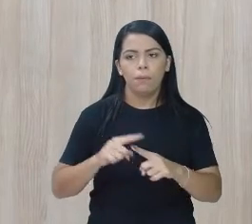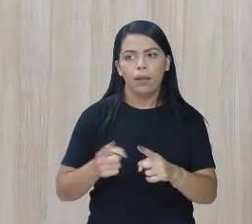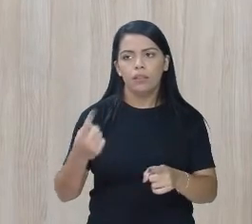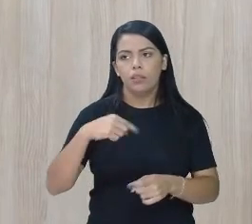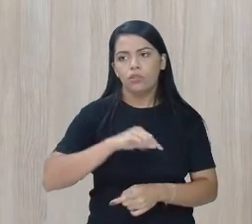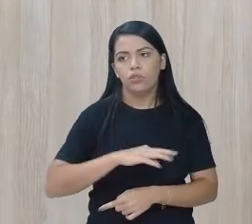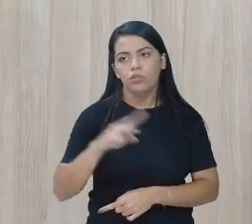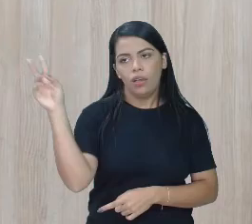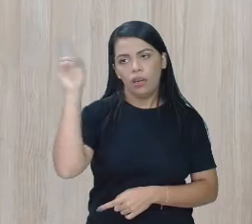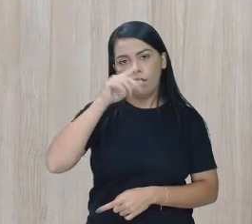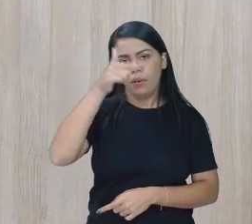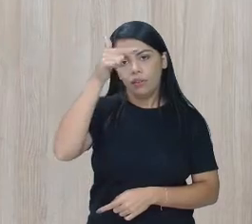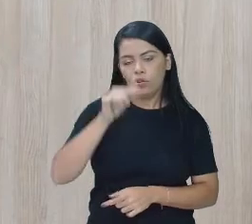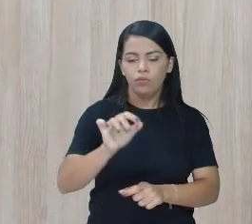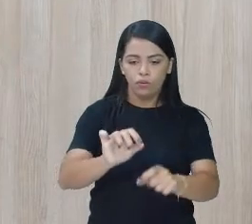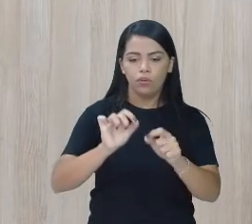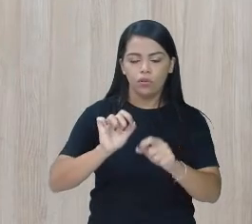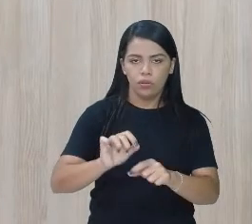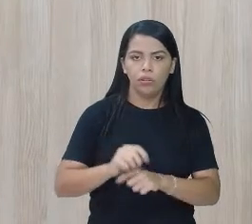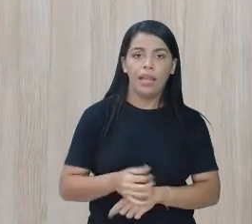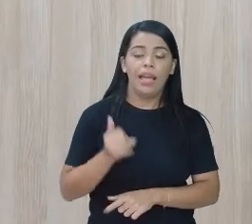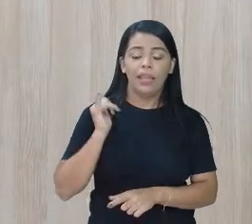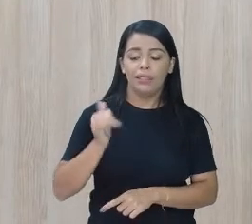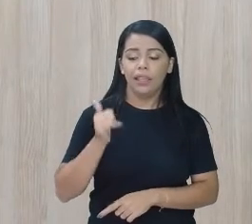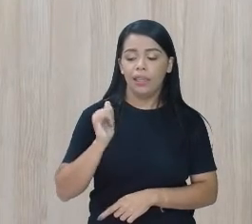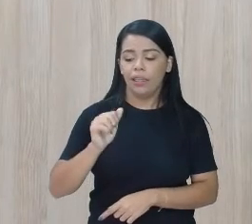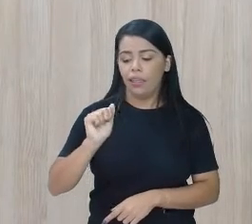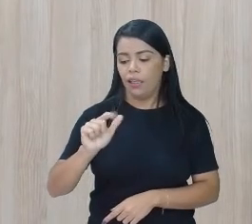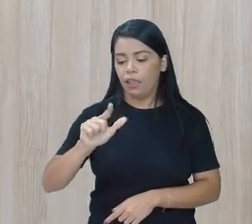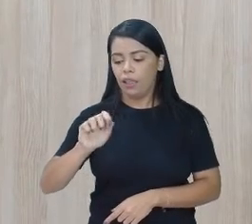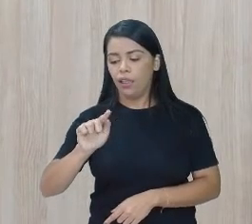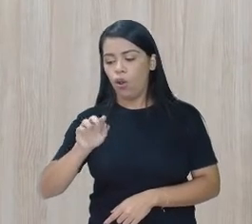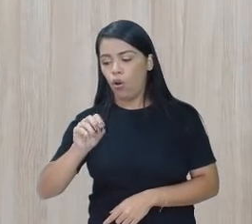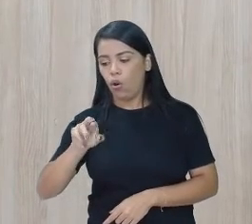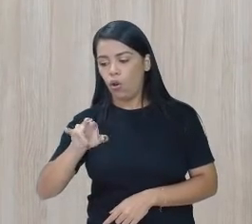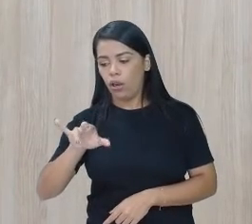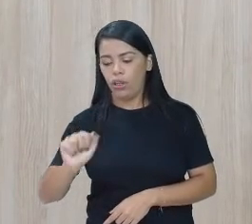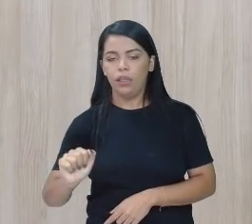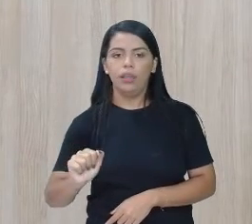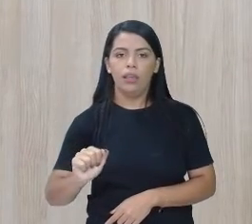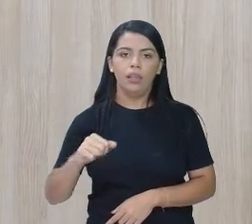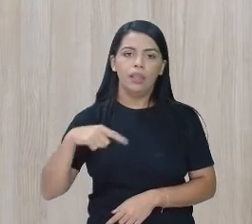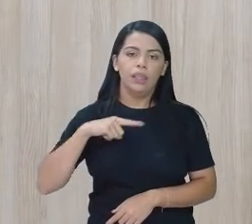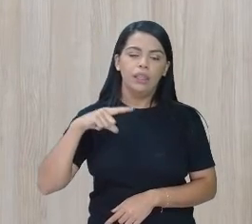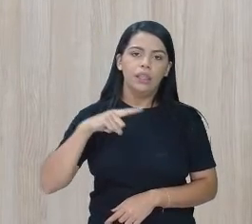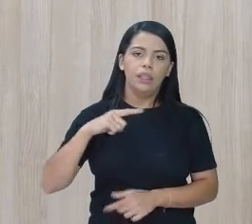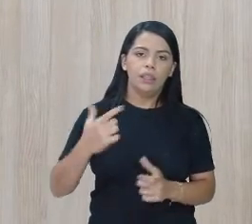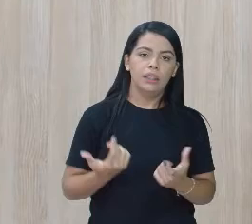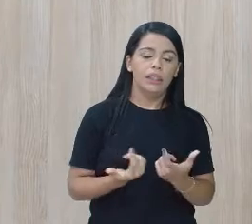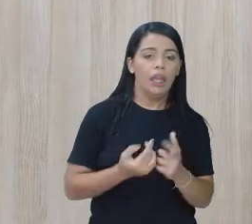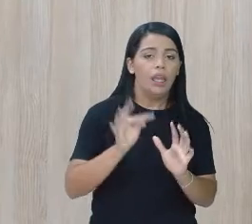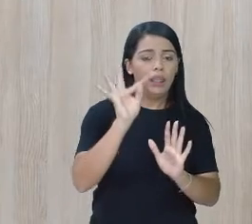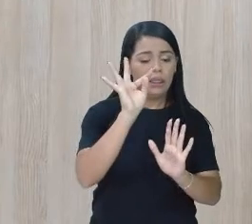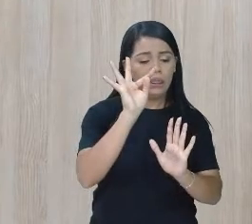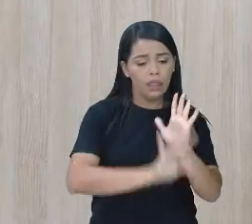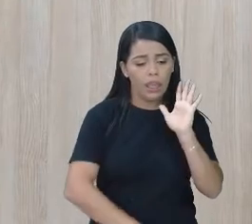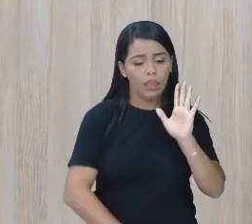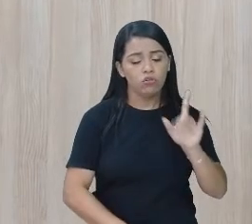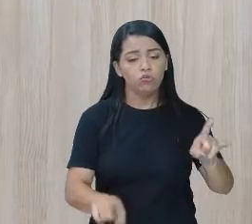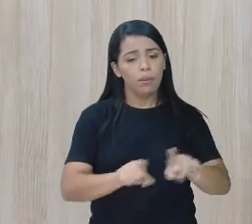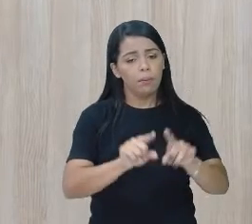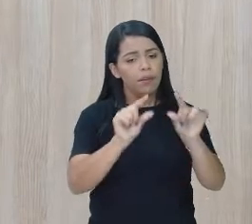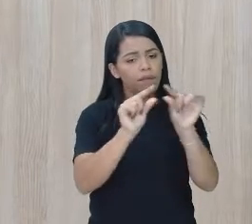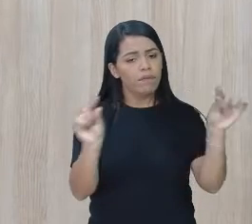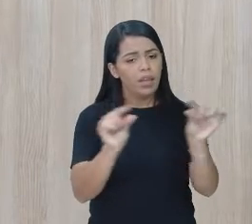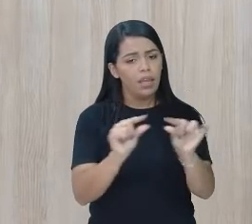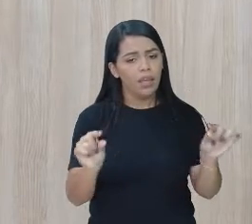hoje. A primeira delas é a narrativa alegórica, figurada em prosa e verso, ou seja, é uma narrativa